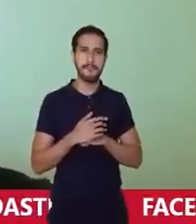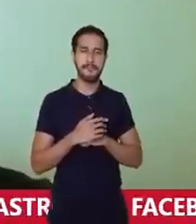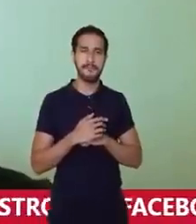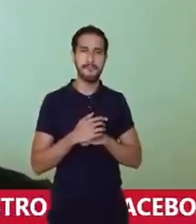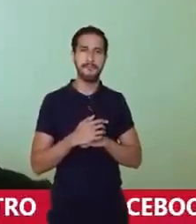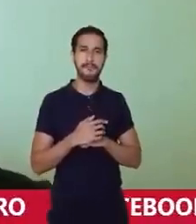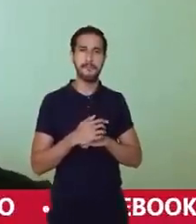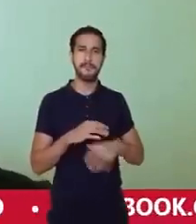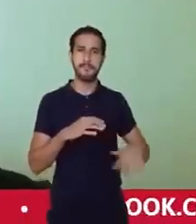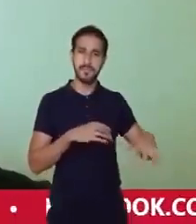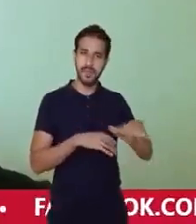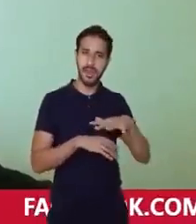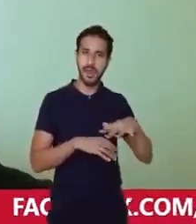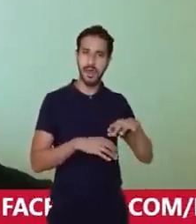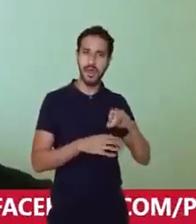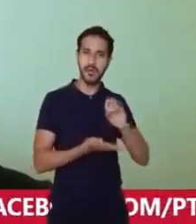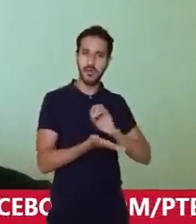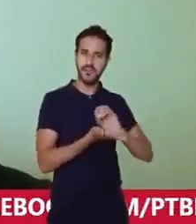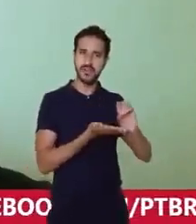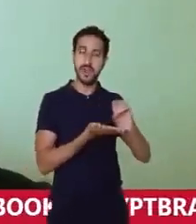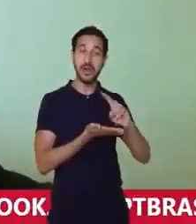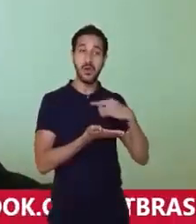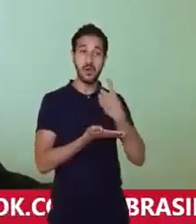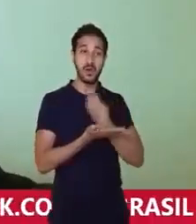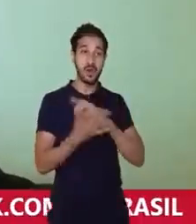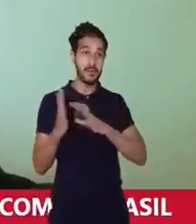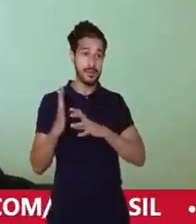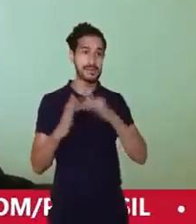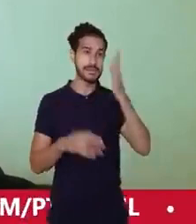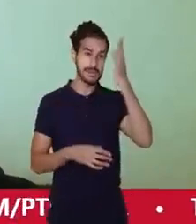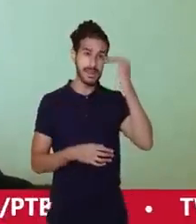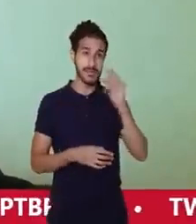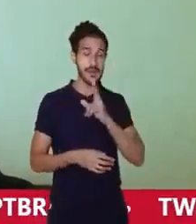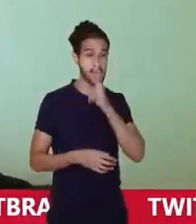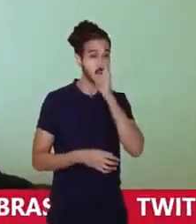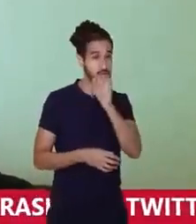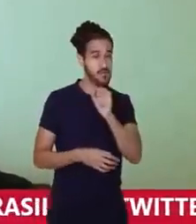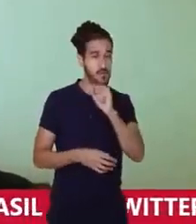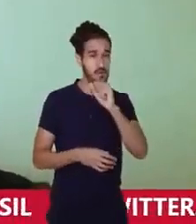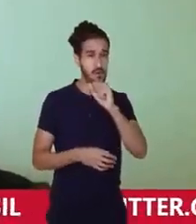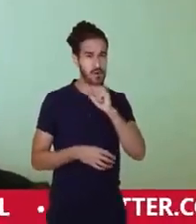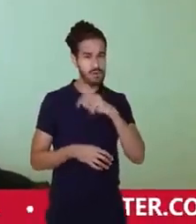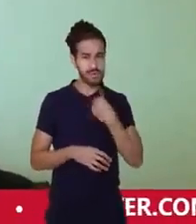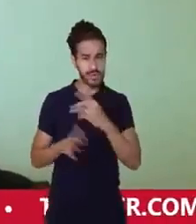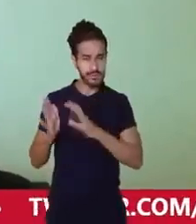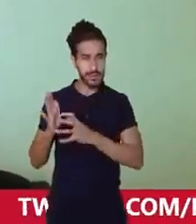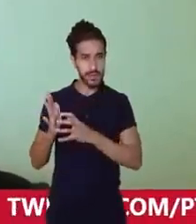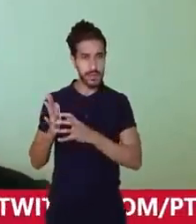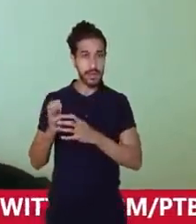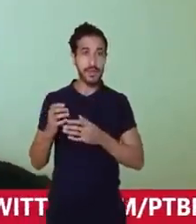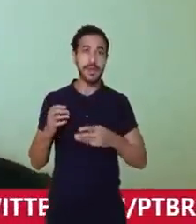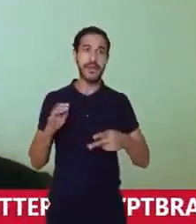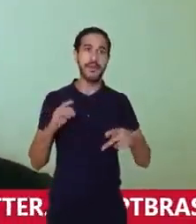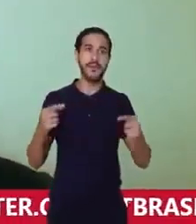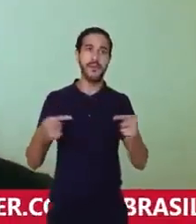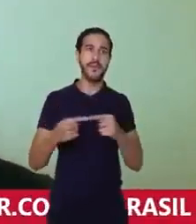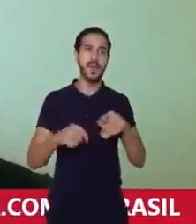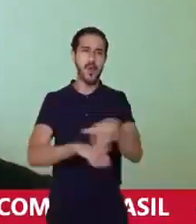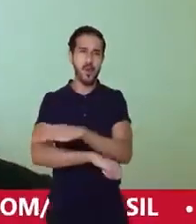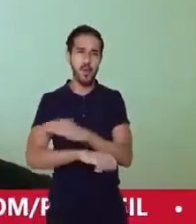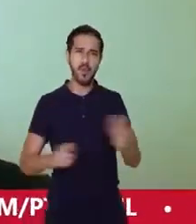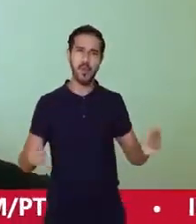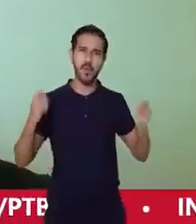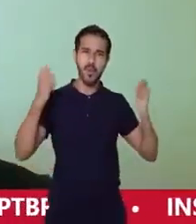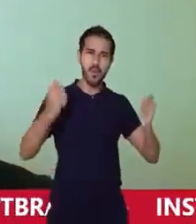na arena oficial, tá? O nosso partido sabe que a sua força vem das ruas, vem